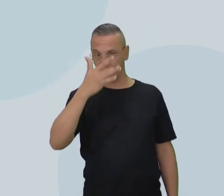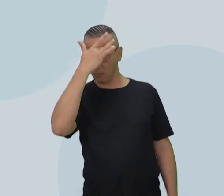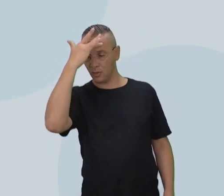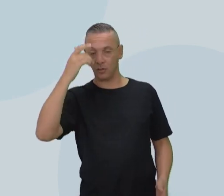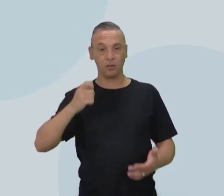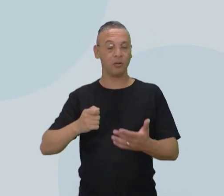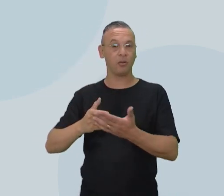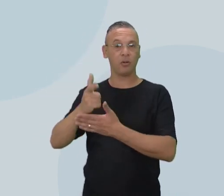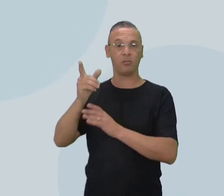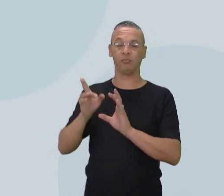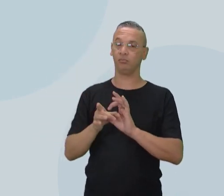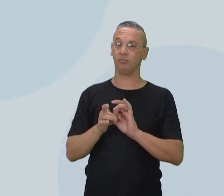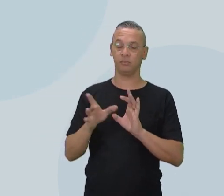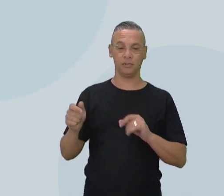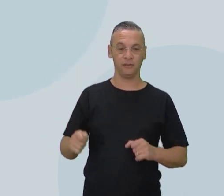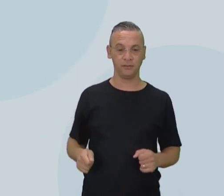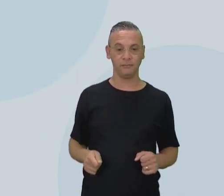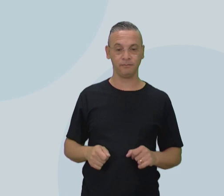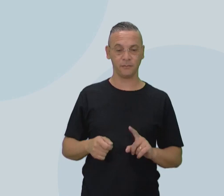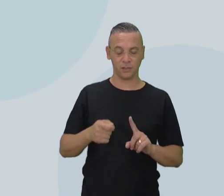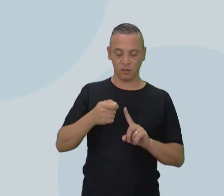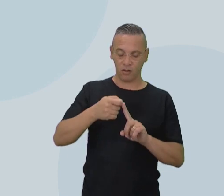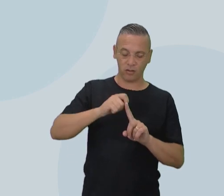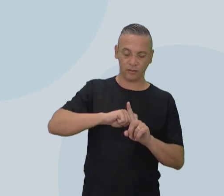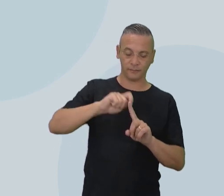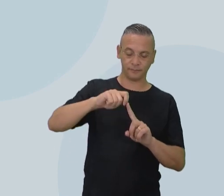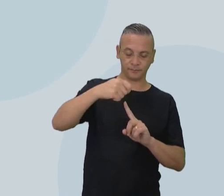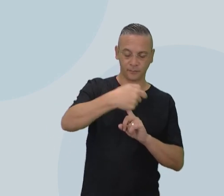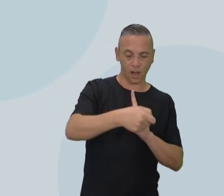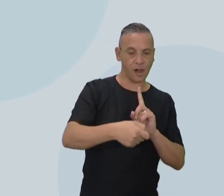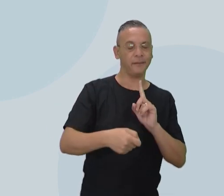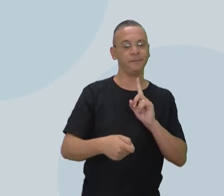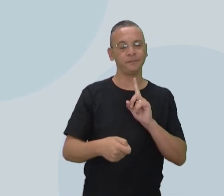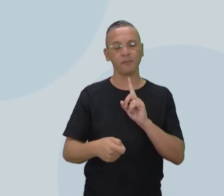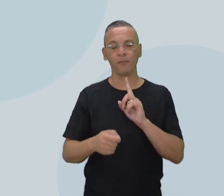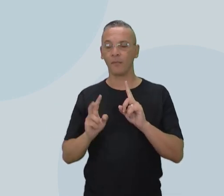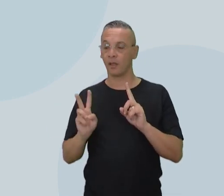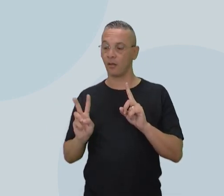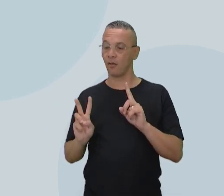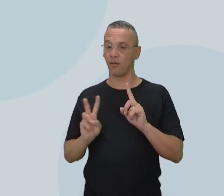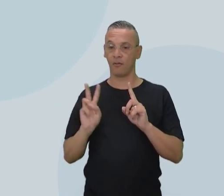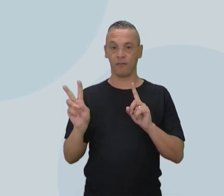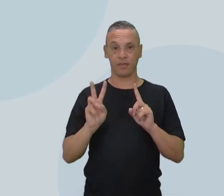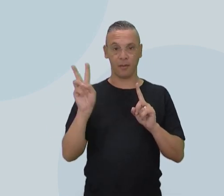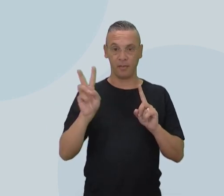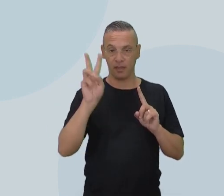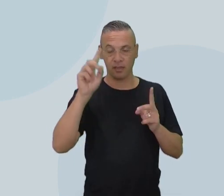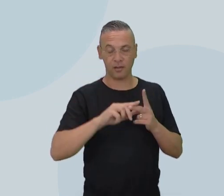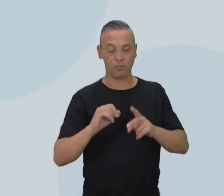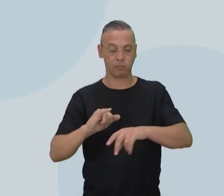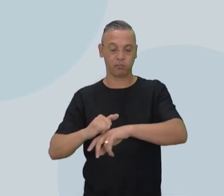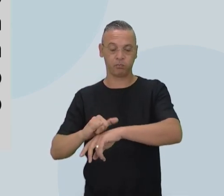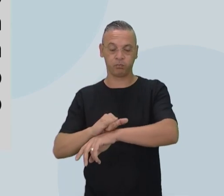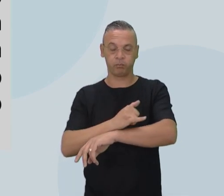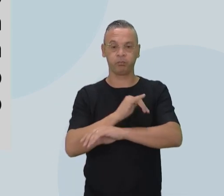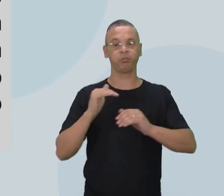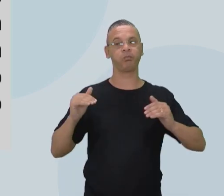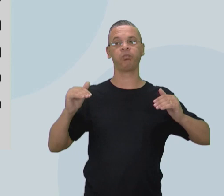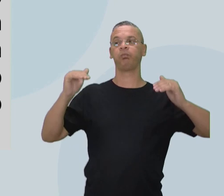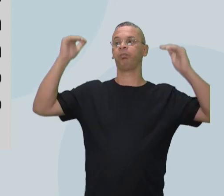comprar. Banana, menina, tem vitamina, engorda e faz crescer. Vamos